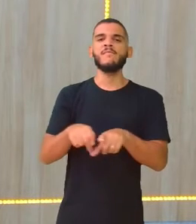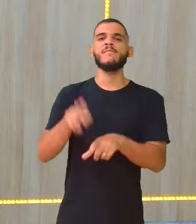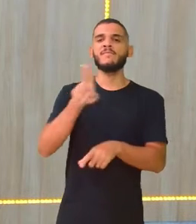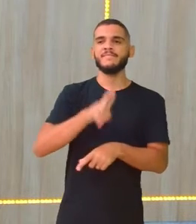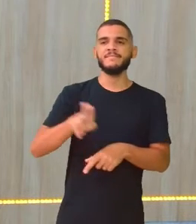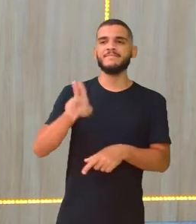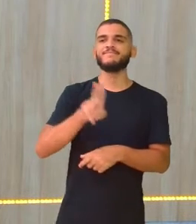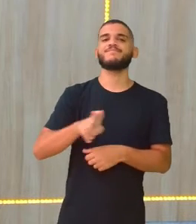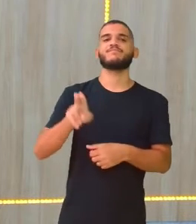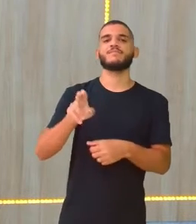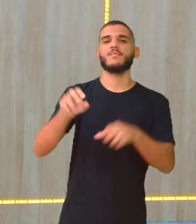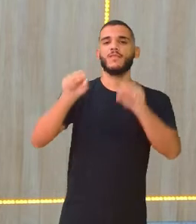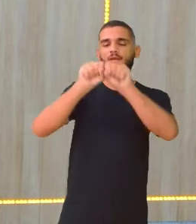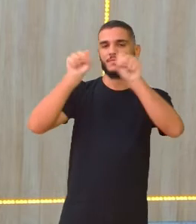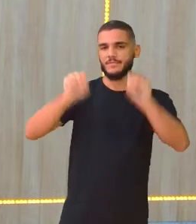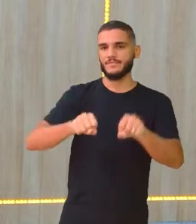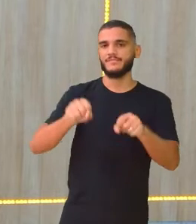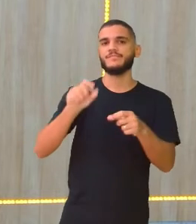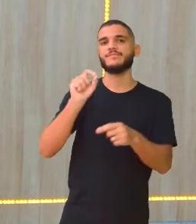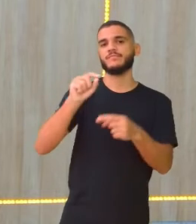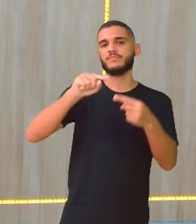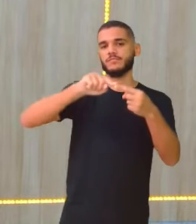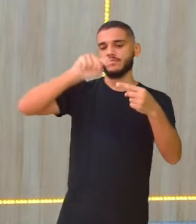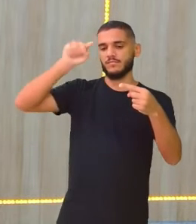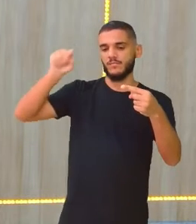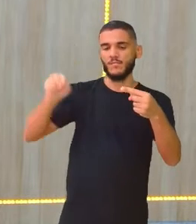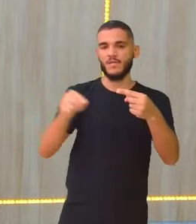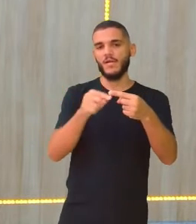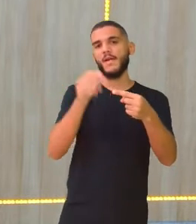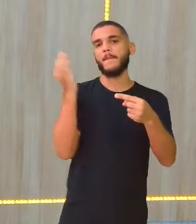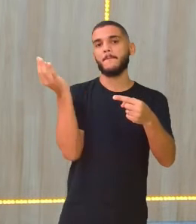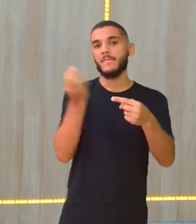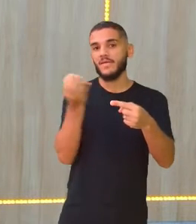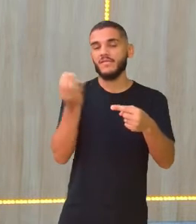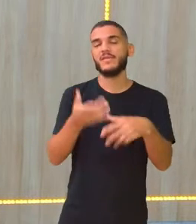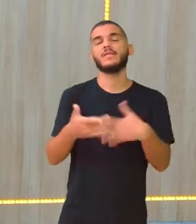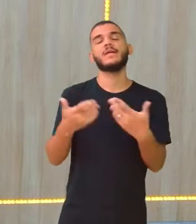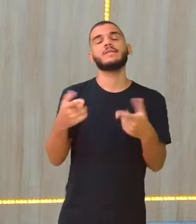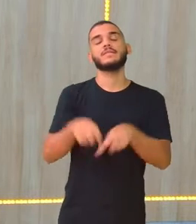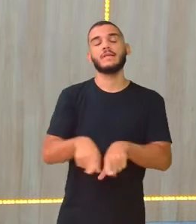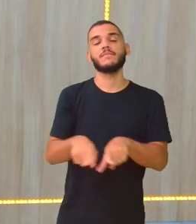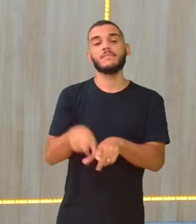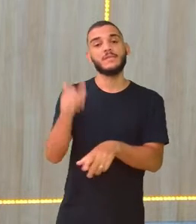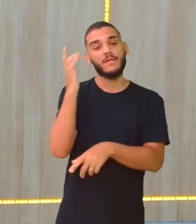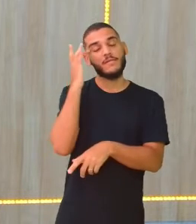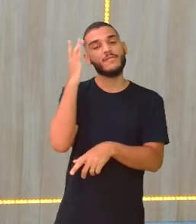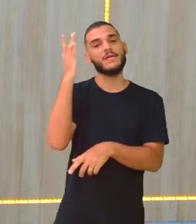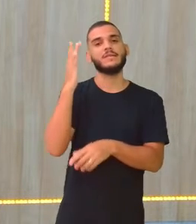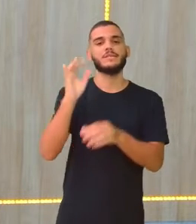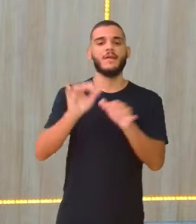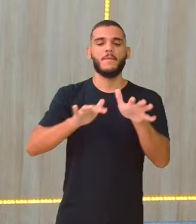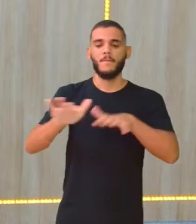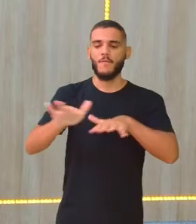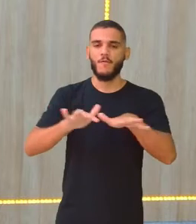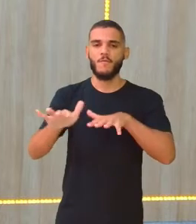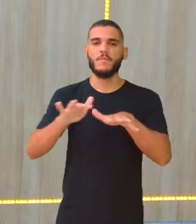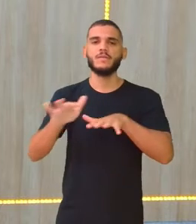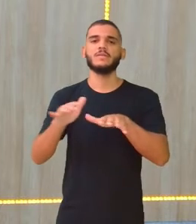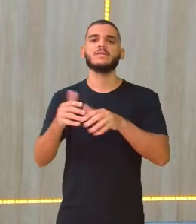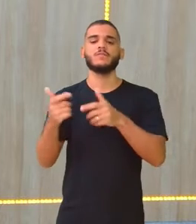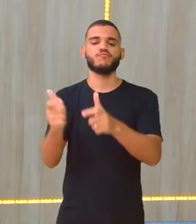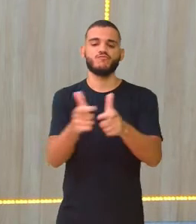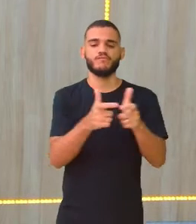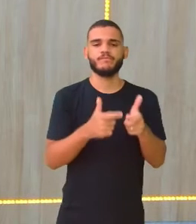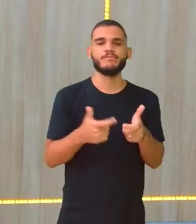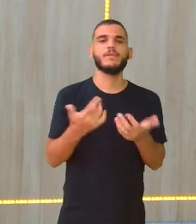sistema, que é uma esfera perfeita, né? E isso vai facilitar tanto os nossos deslocamentos navais,